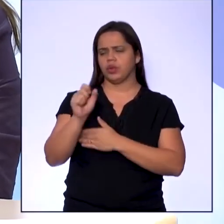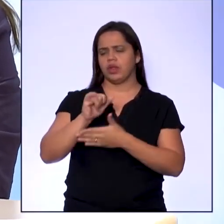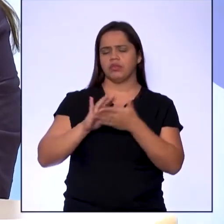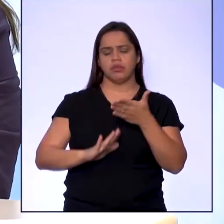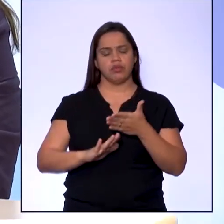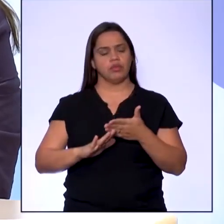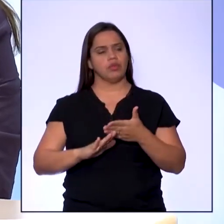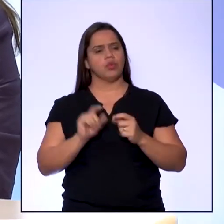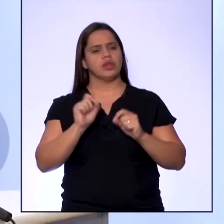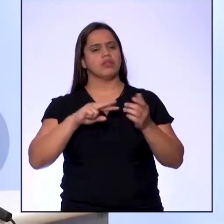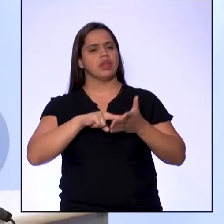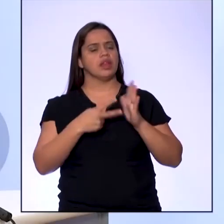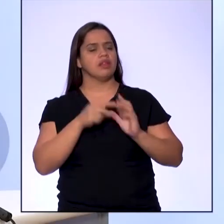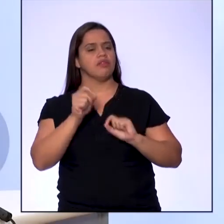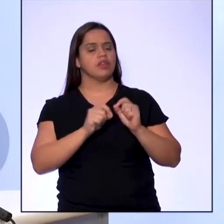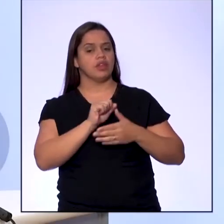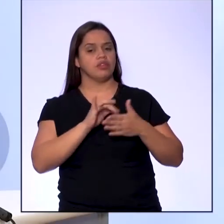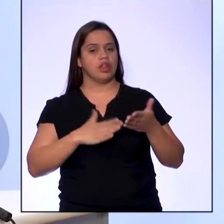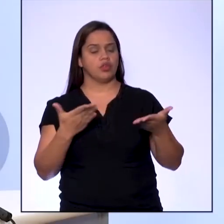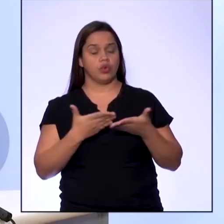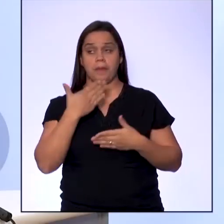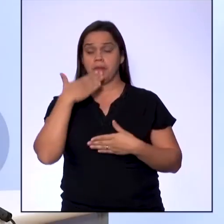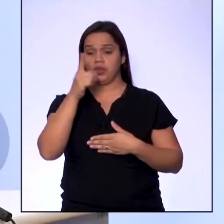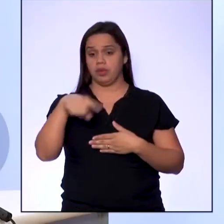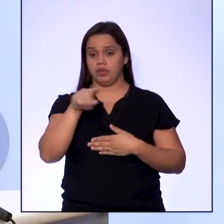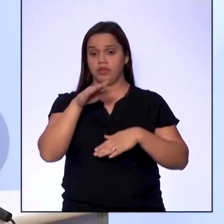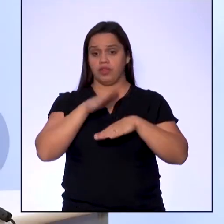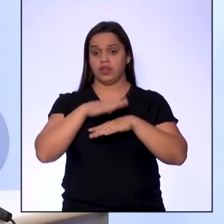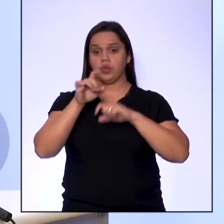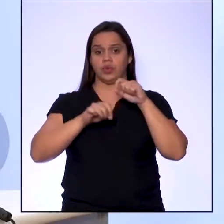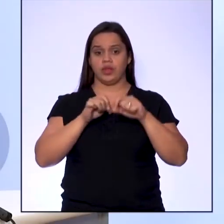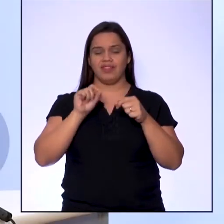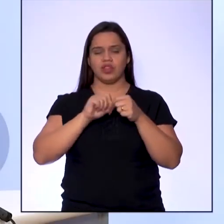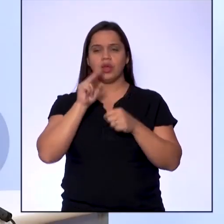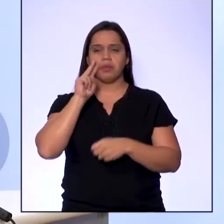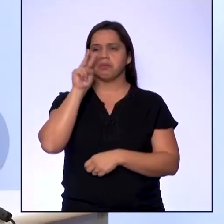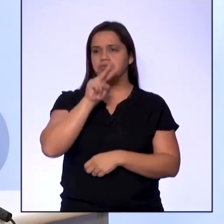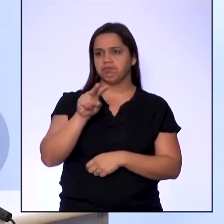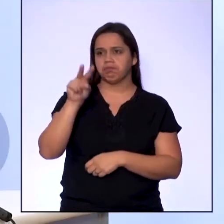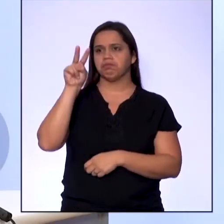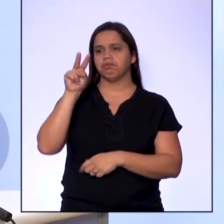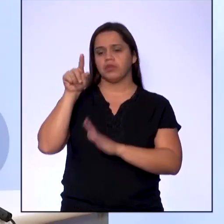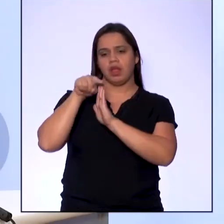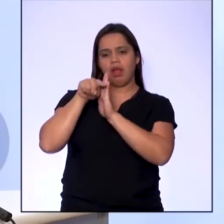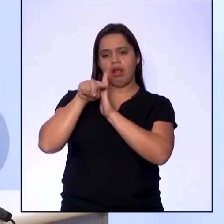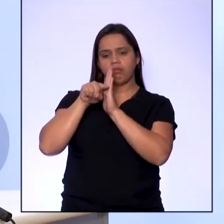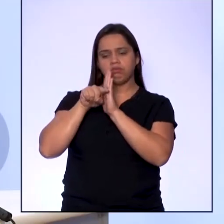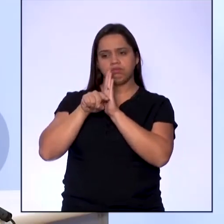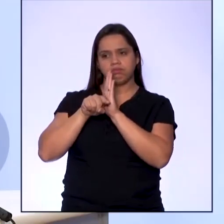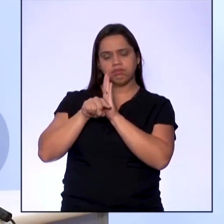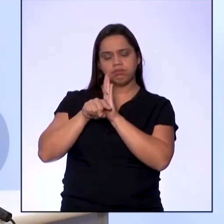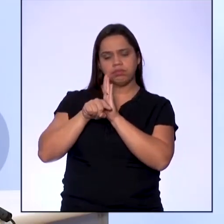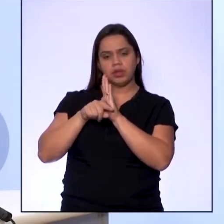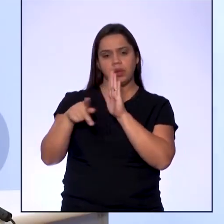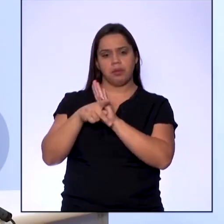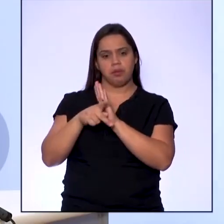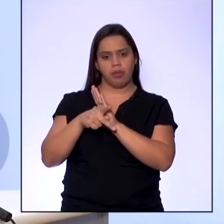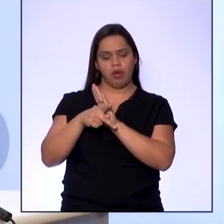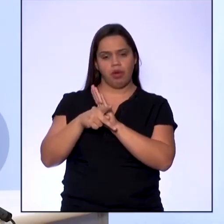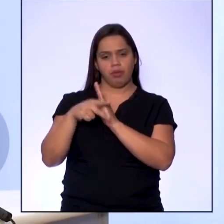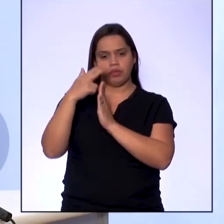tão desarticulada e oprimida. Agora surge reajustá-la, uni-la, transformá-la num monobloco intocável,